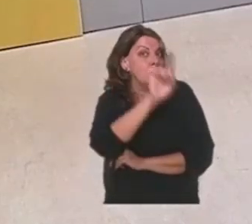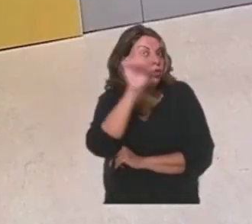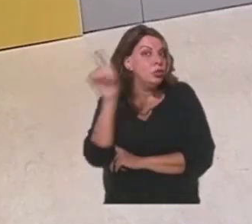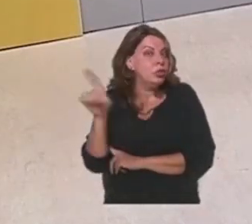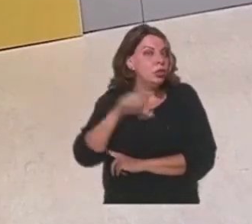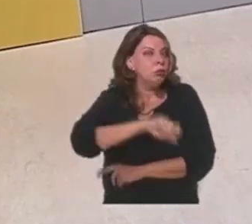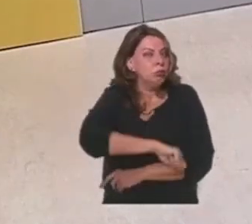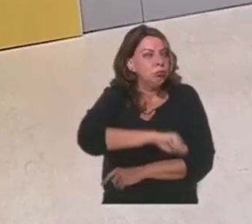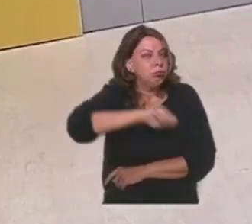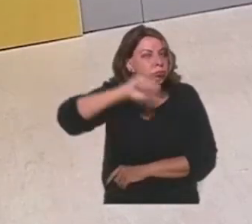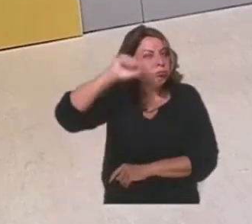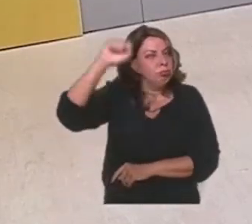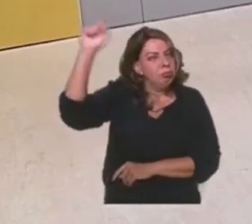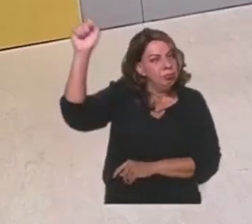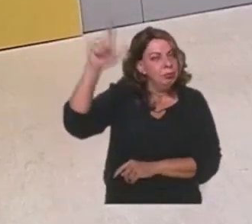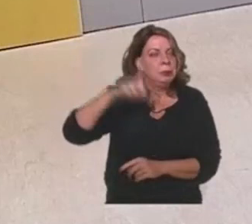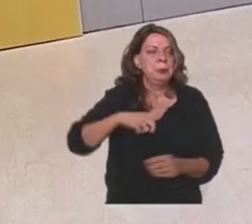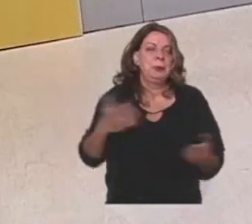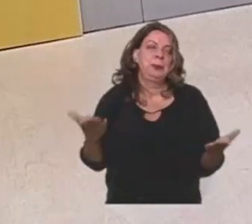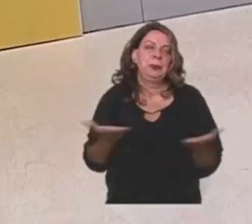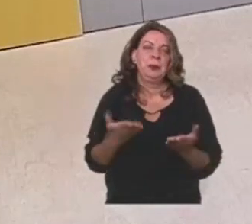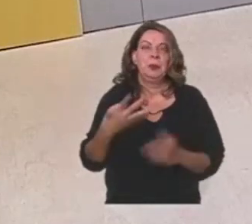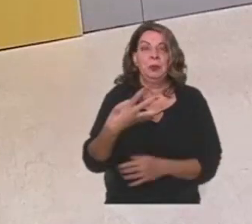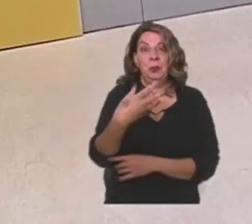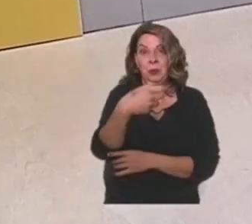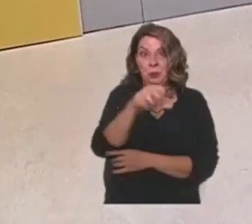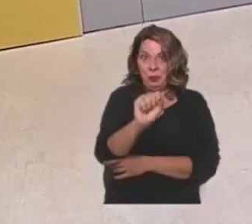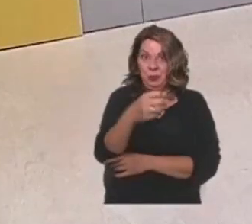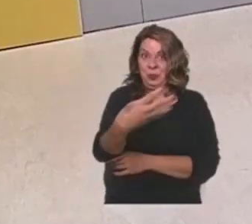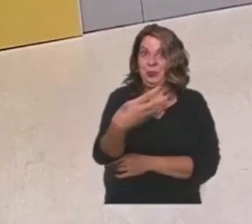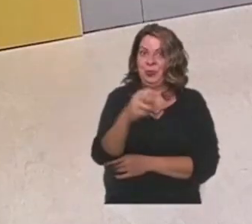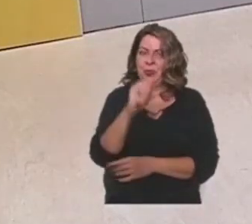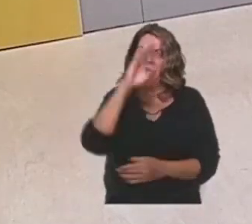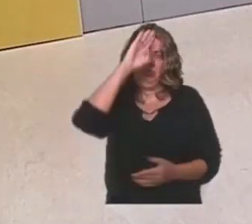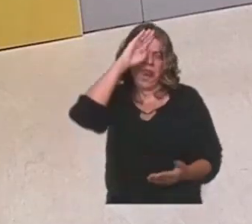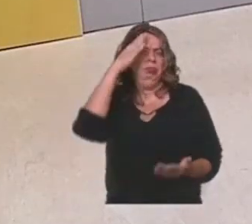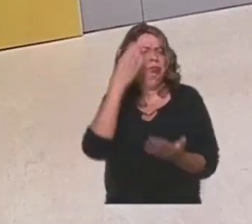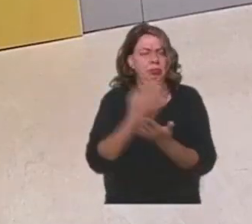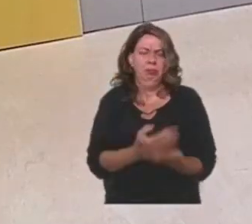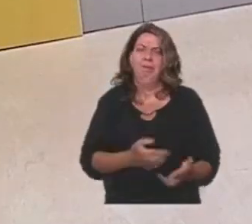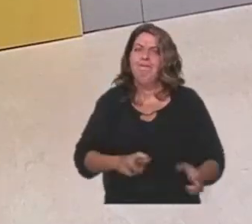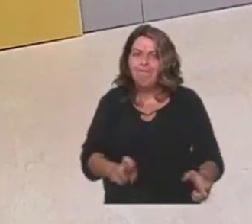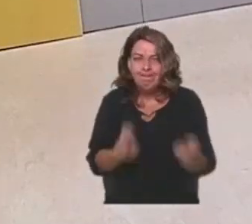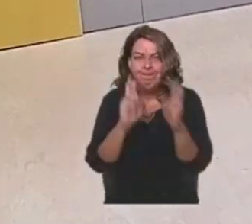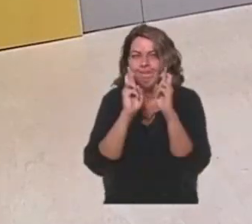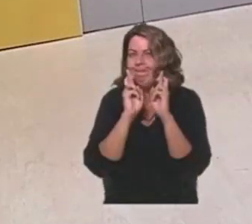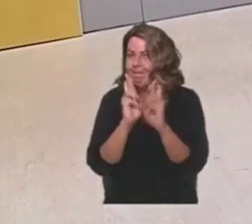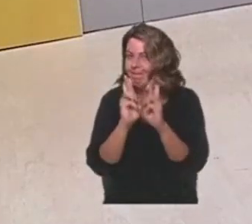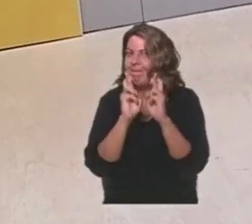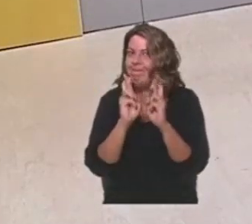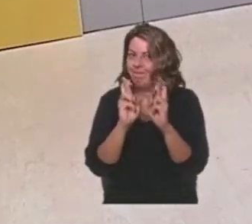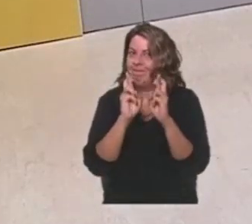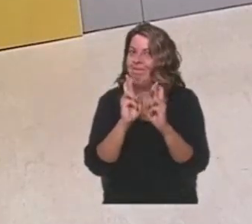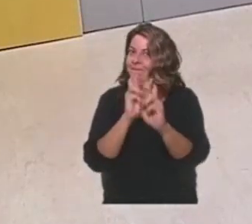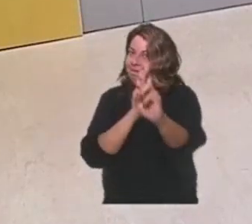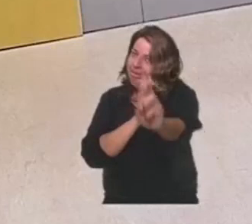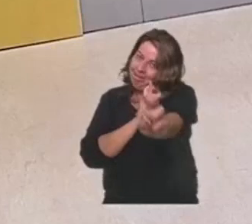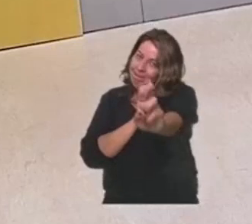Cap. 48, 48. Vai marcando, acredita. Torce comigo que eu tô torcendo